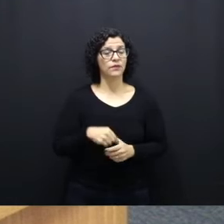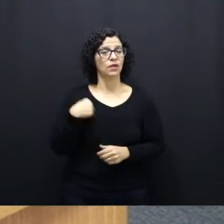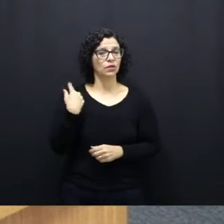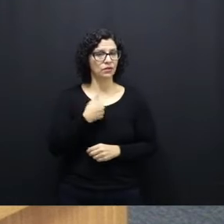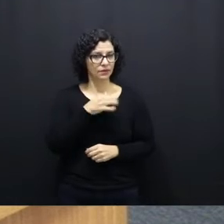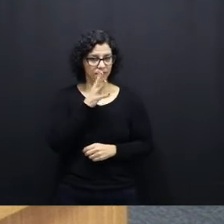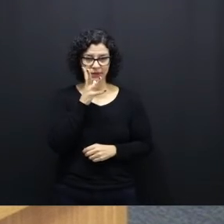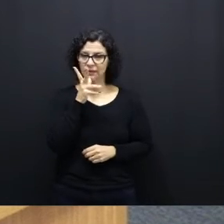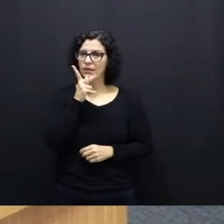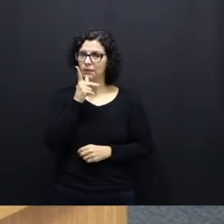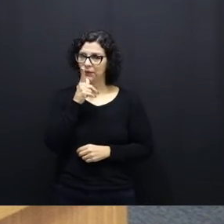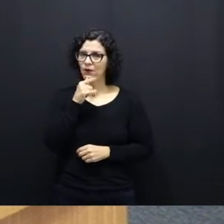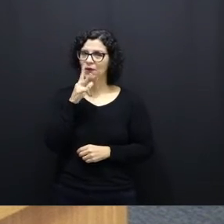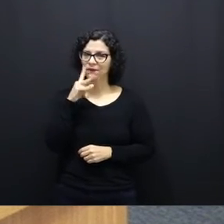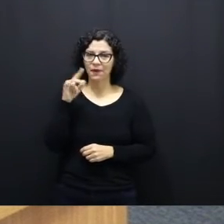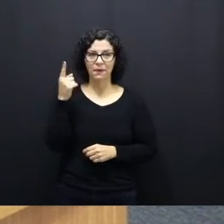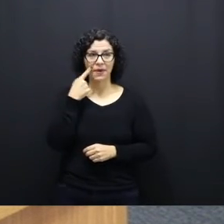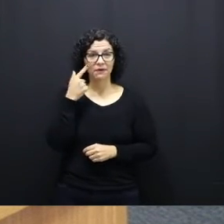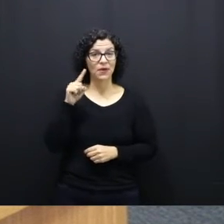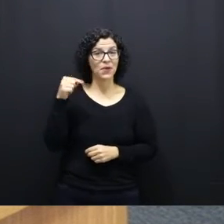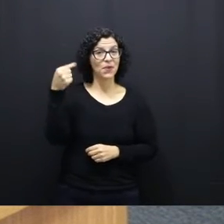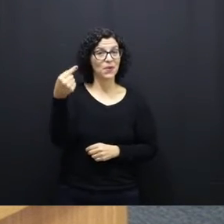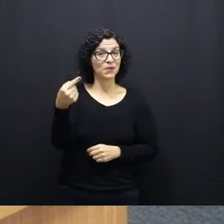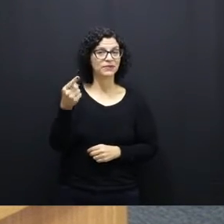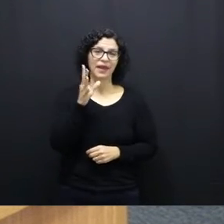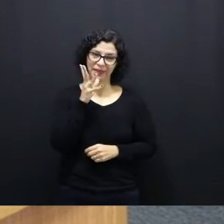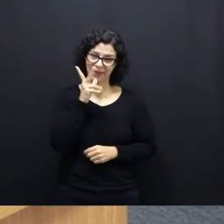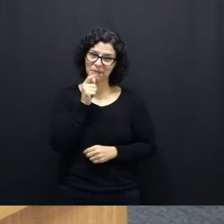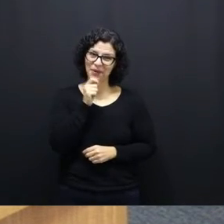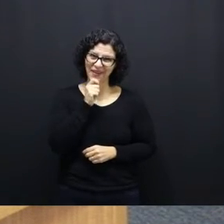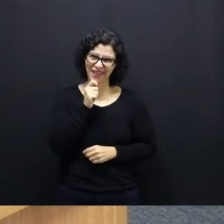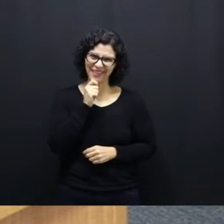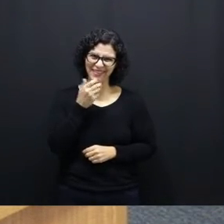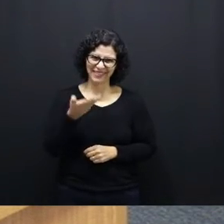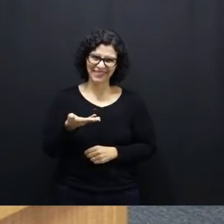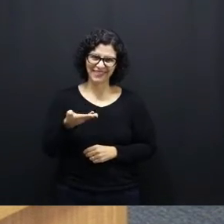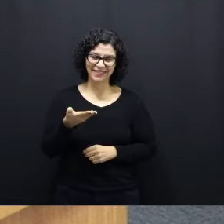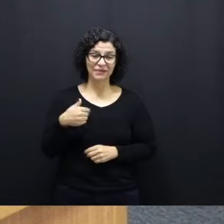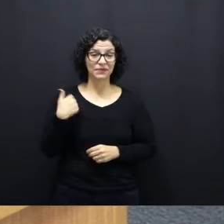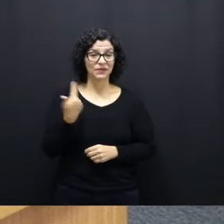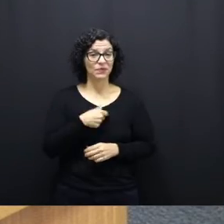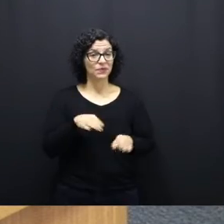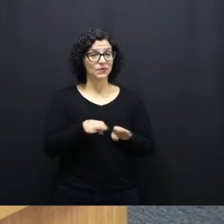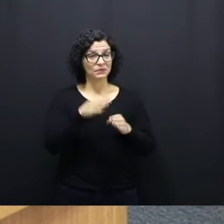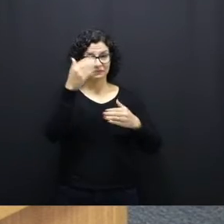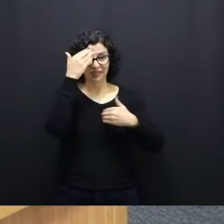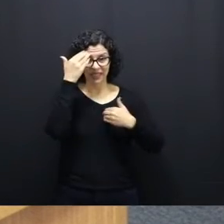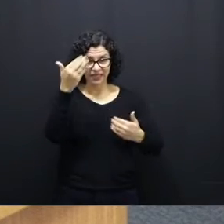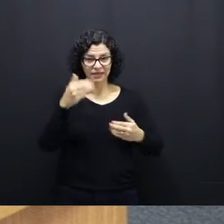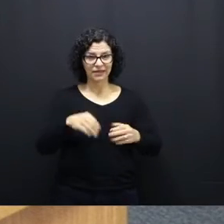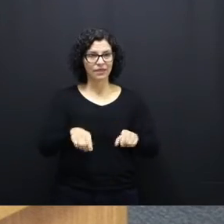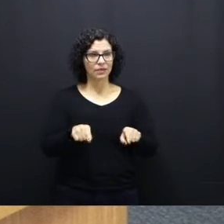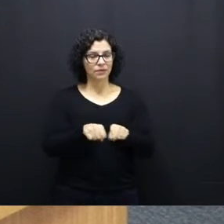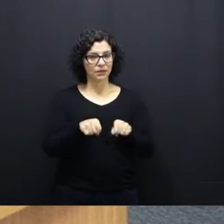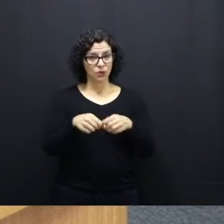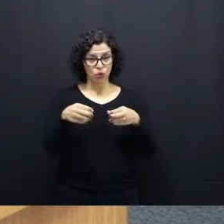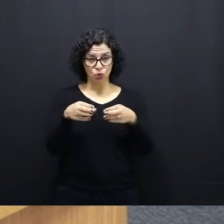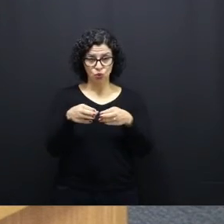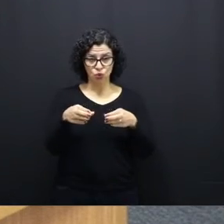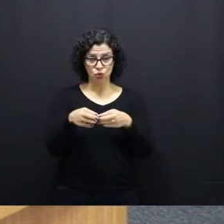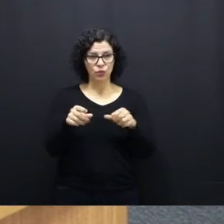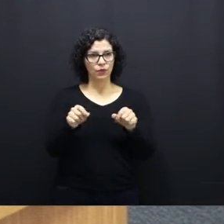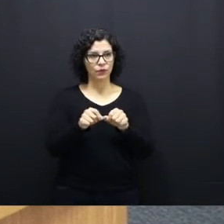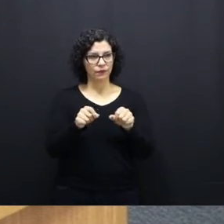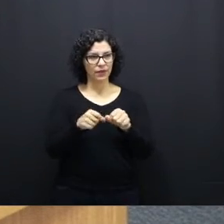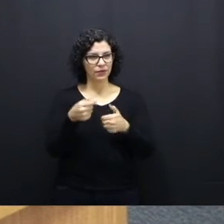demorar muito tempo ainda para ter a próxima além de ser agradecimento ela agradecer também a nossa equipe que